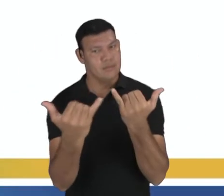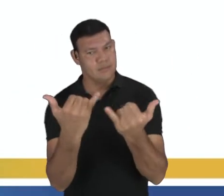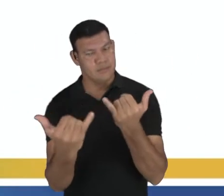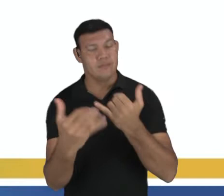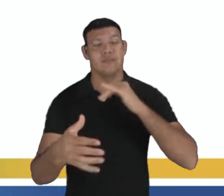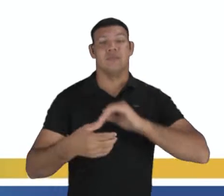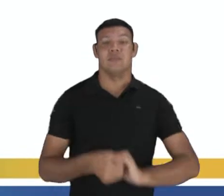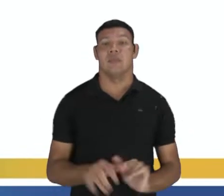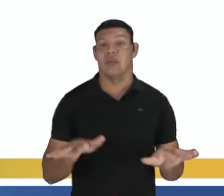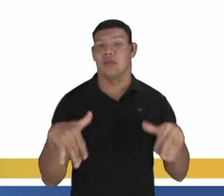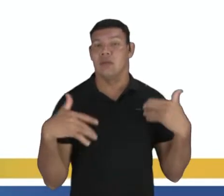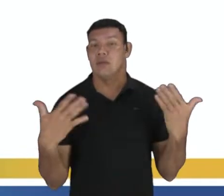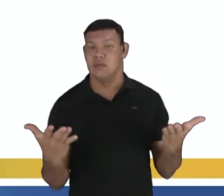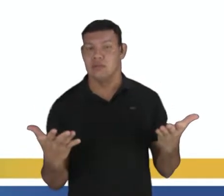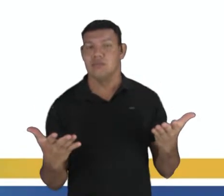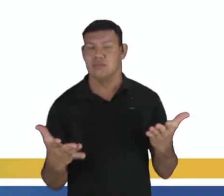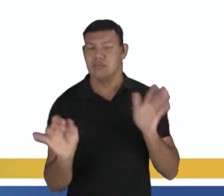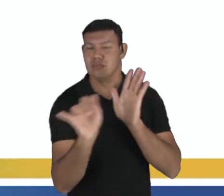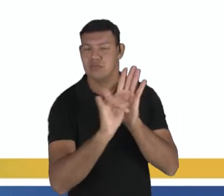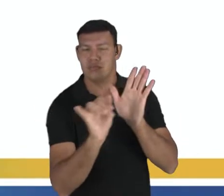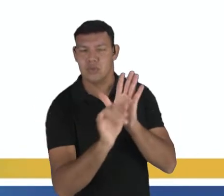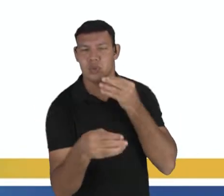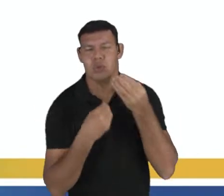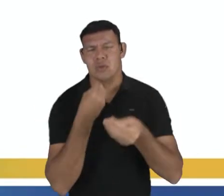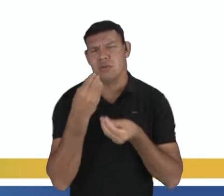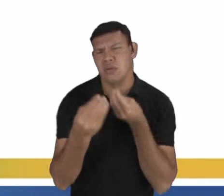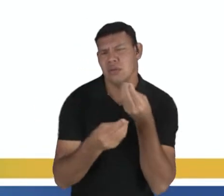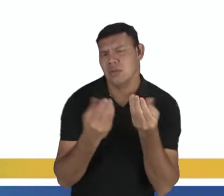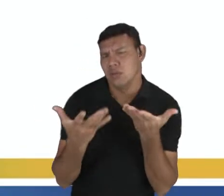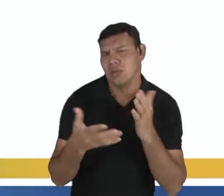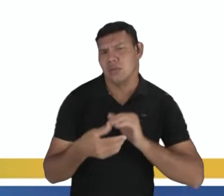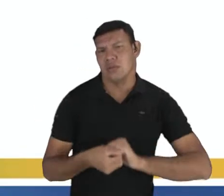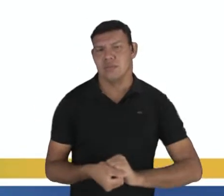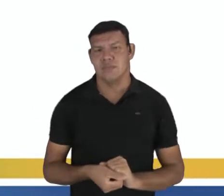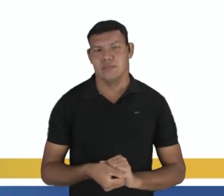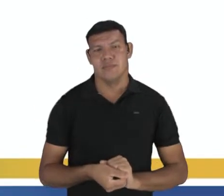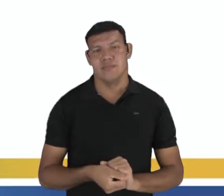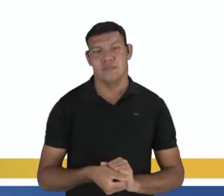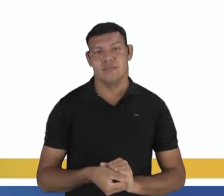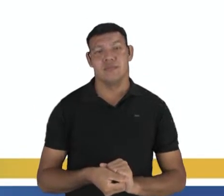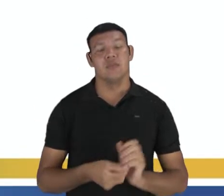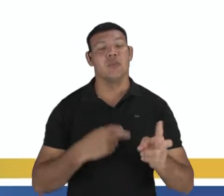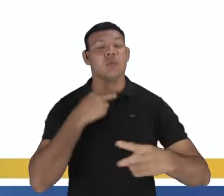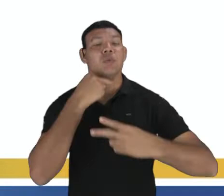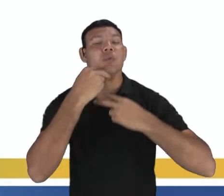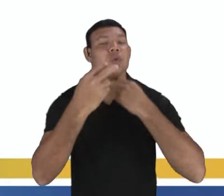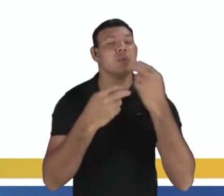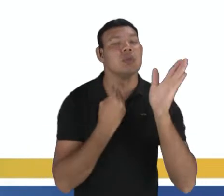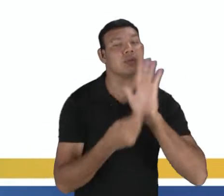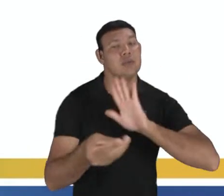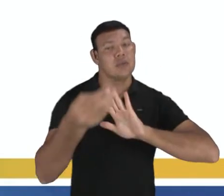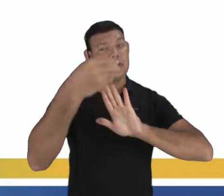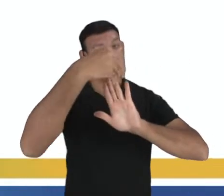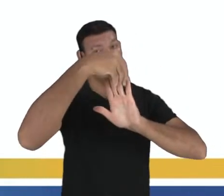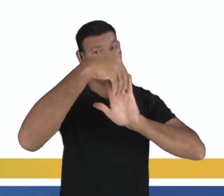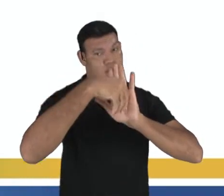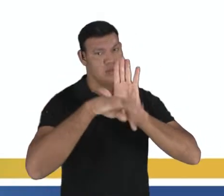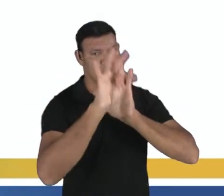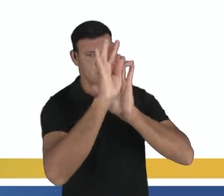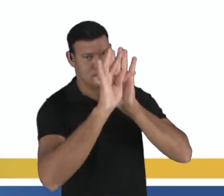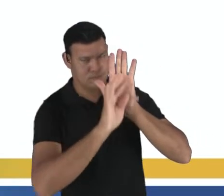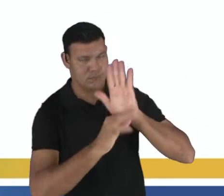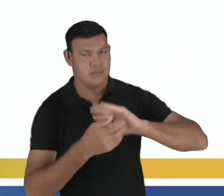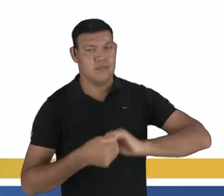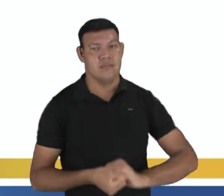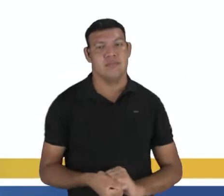aí. Como nós vamos identificar a polifonia, essas vozes dentro do nosso texto?